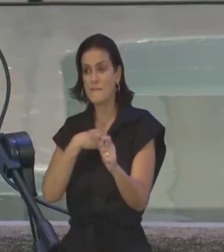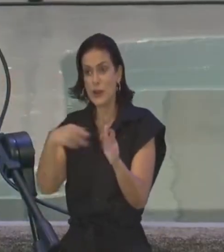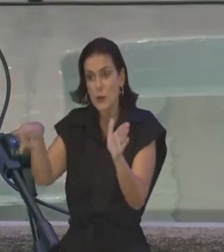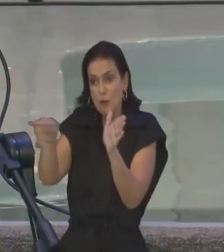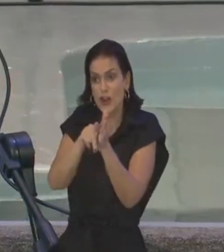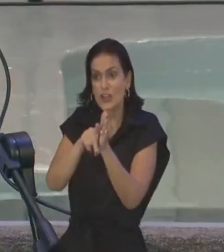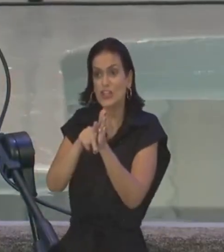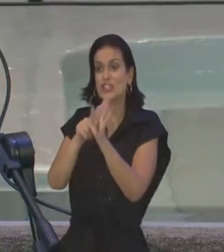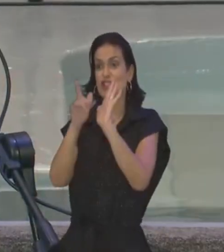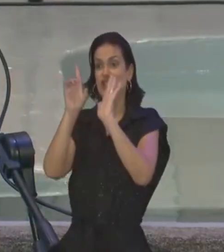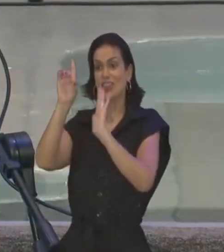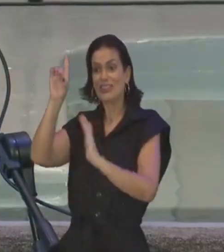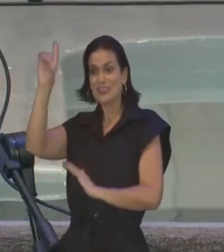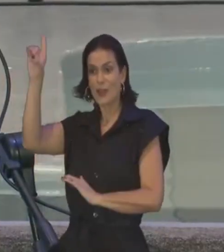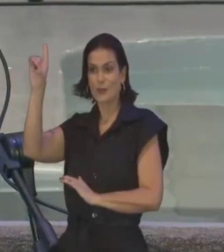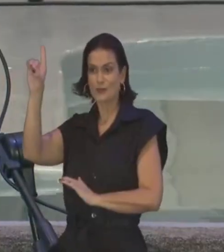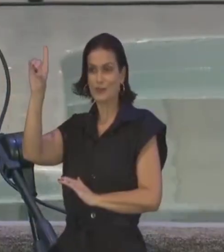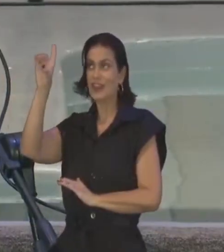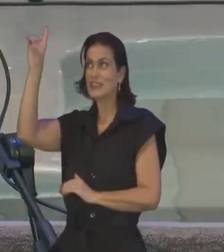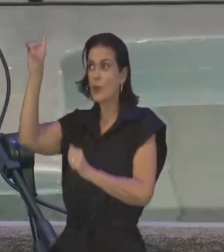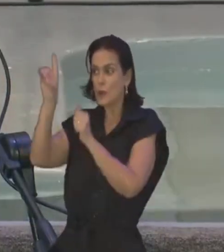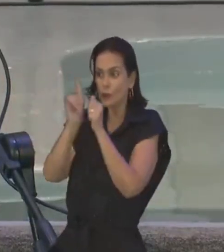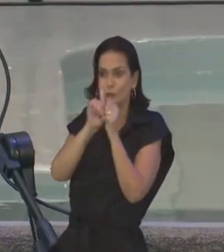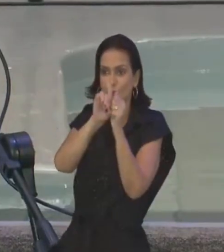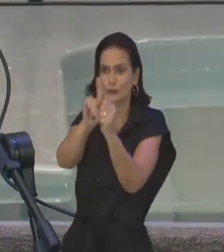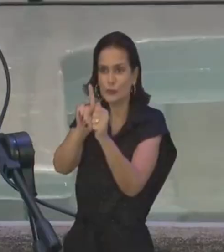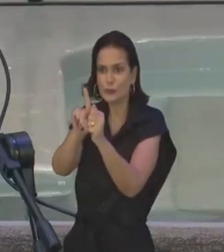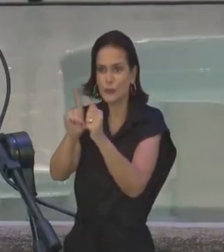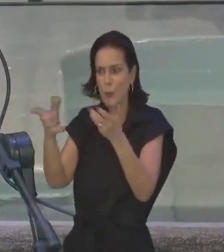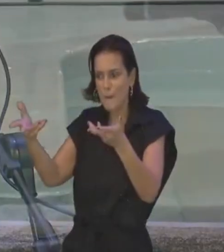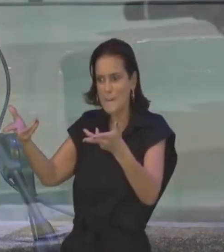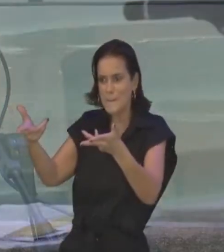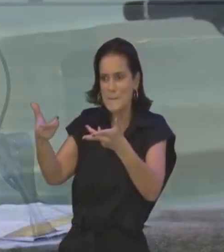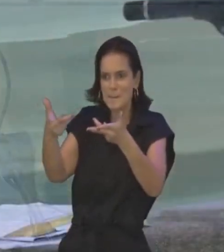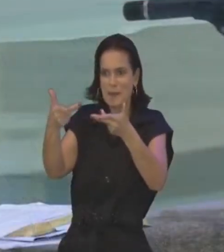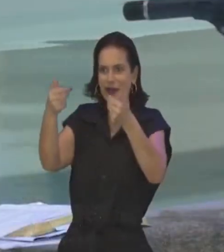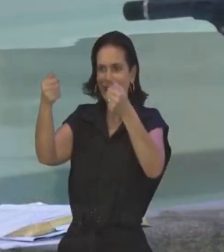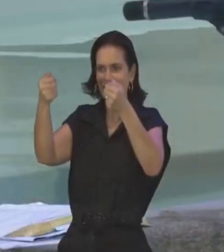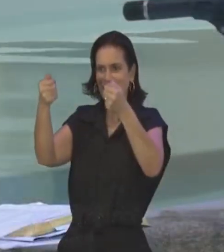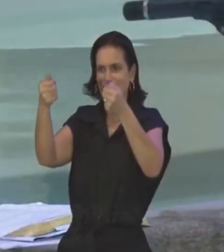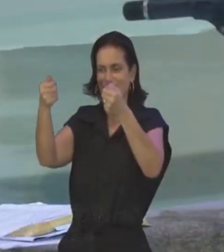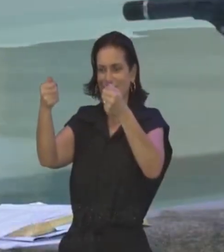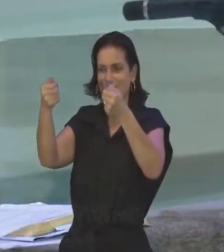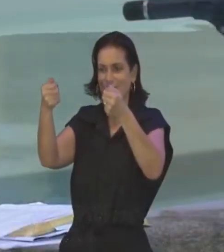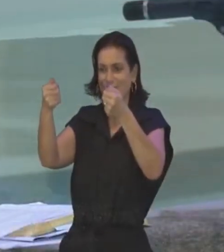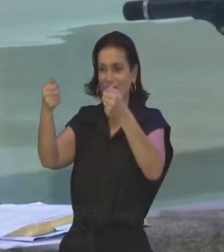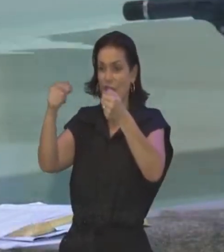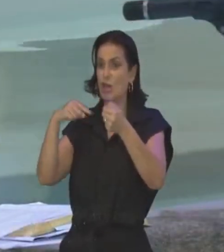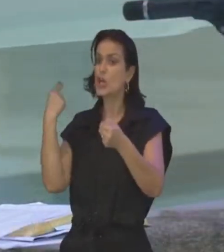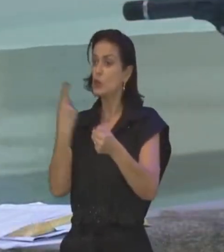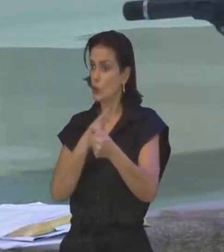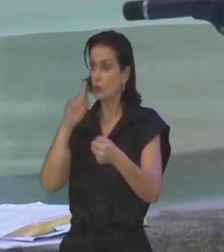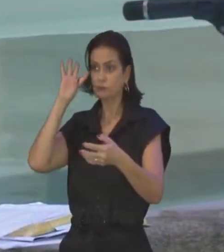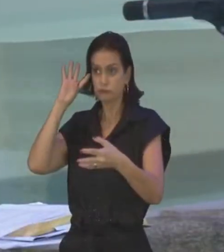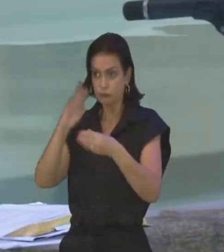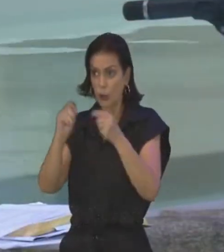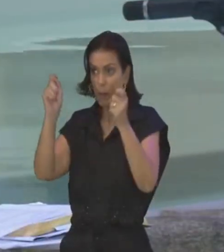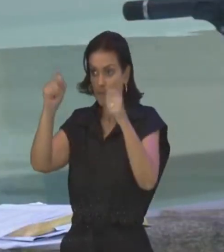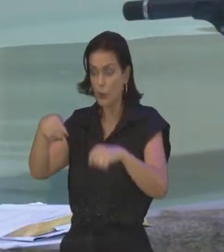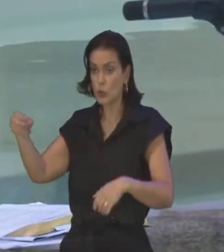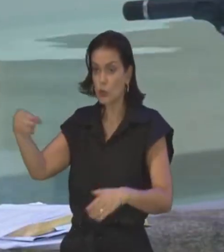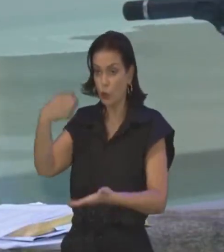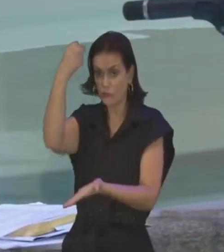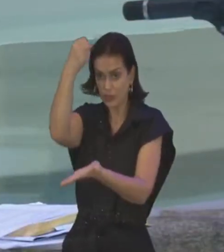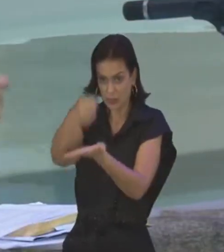Deus, Jesus Cristo, Emanuel, o Deus conosco, o maravilhoso. E nós podemos entender que no Novo